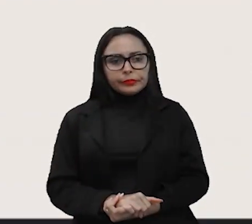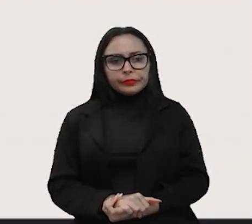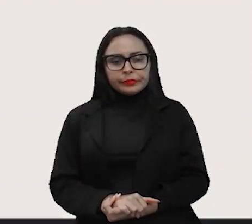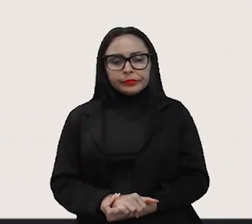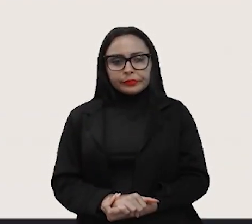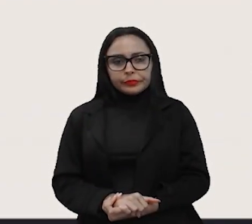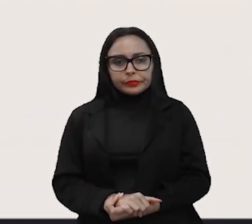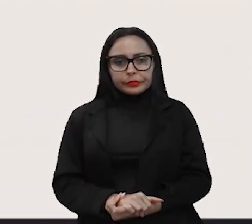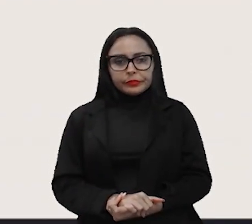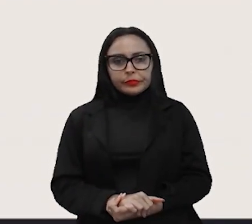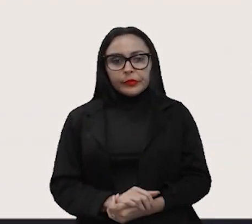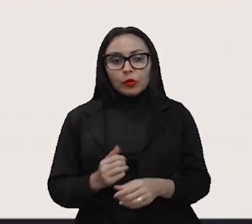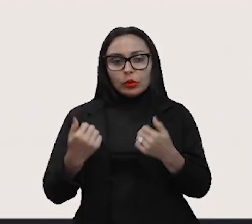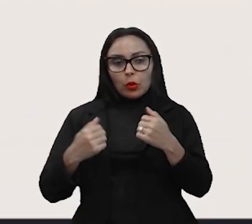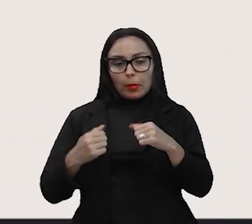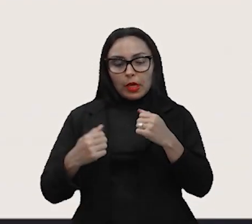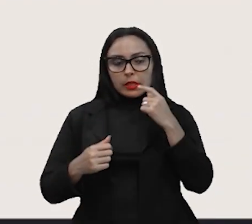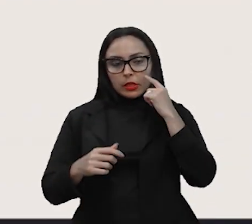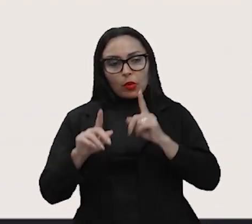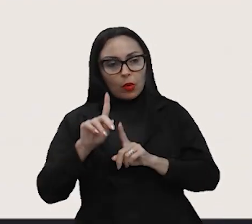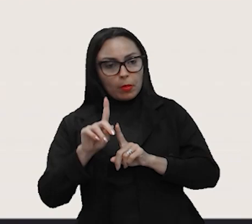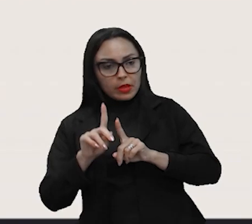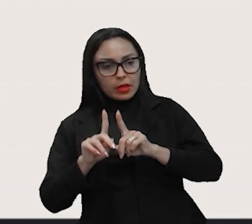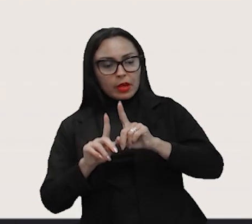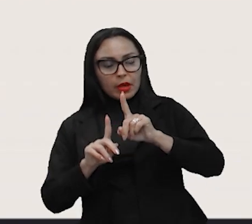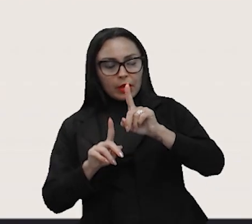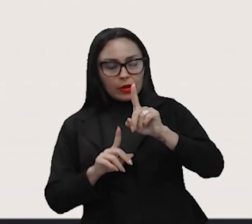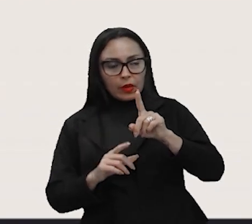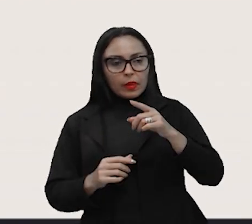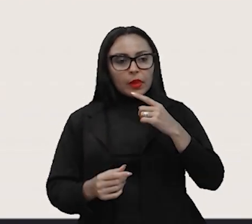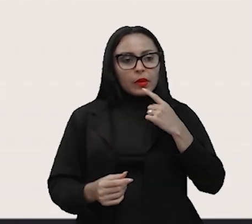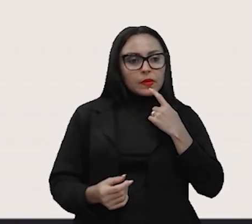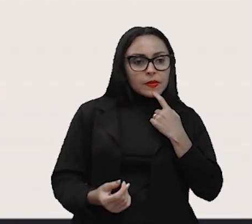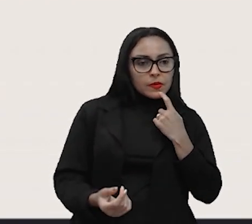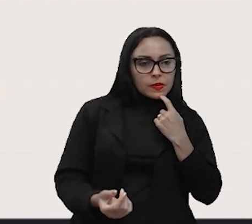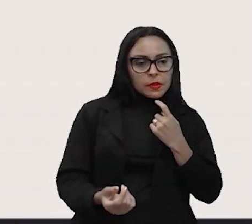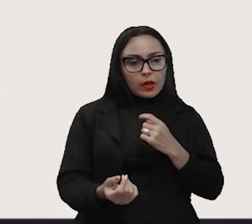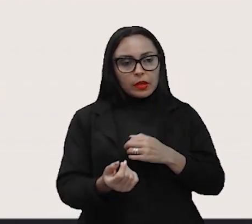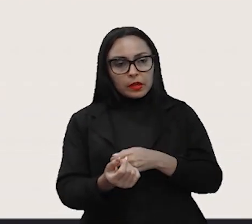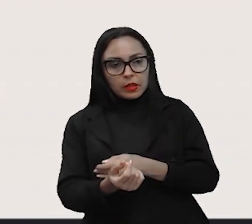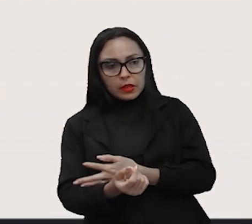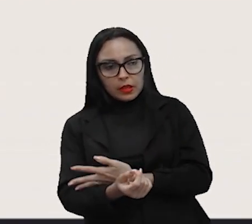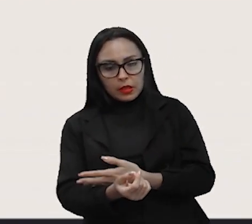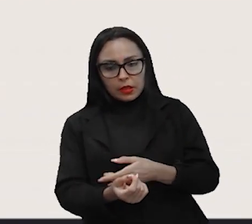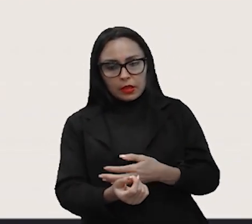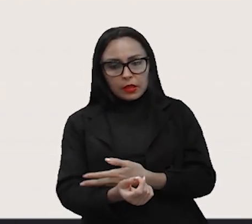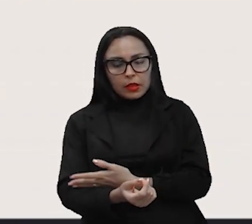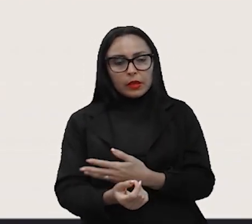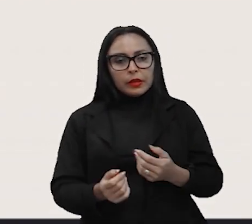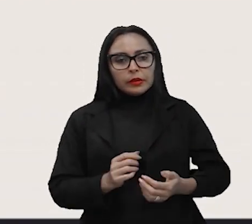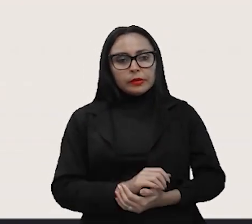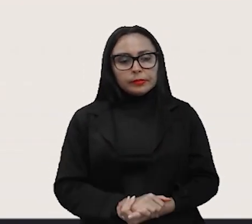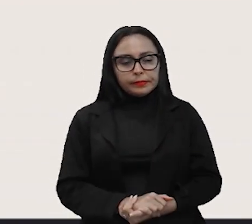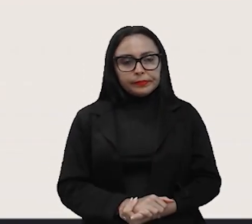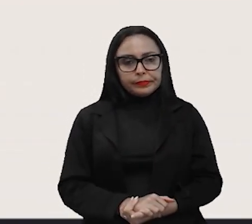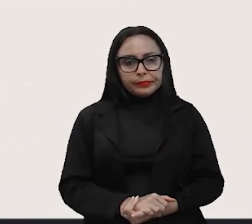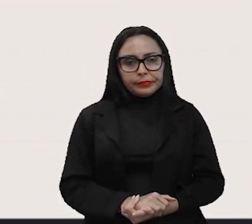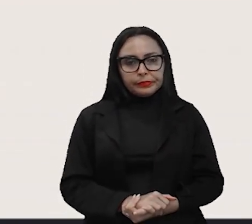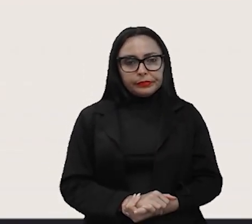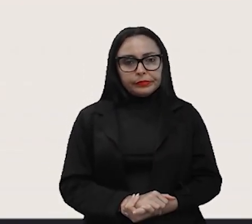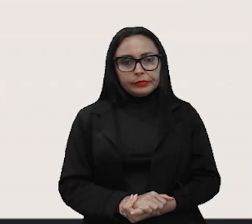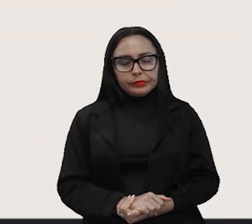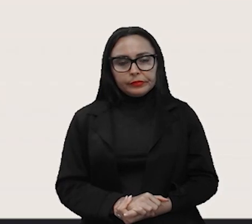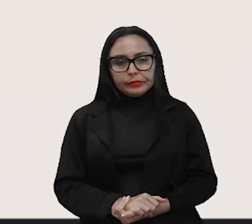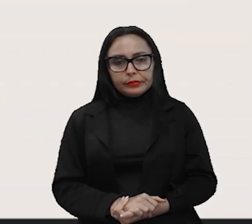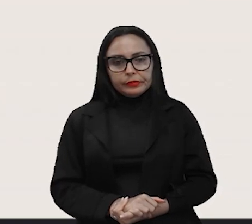preciso aumentar o nível de cálcio no sangue para fazer qualquer outra função, quem vai tirar o cálcio do osso, porque lembrem que os